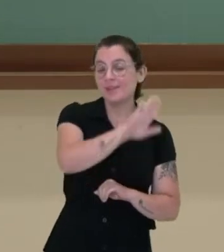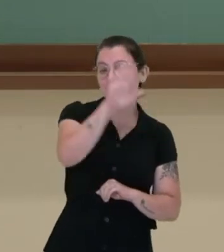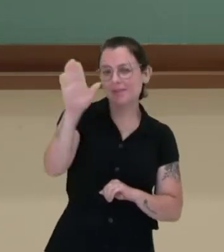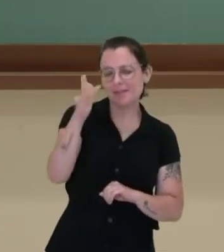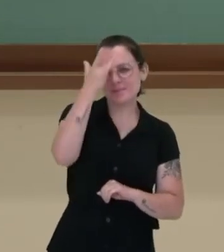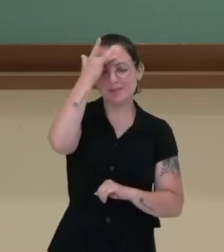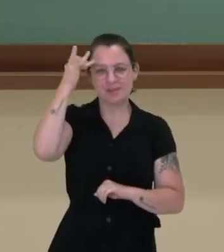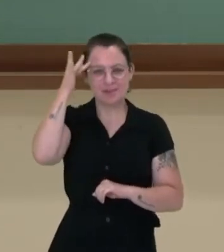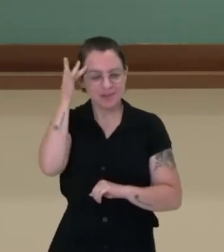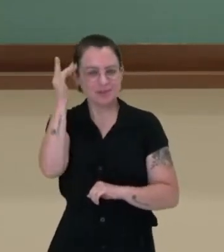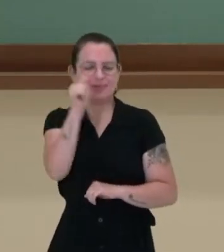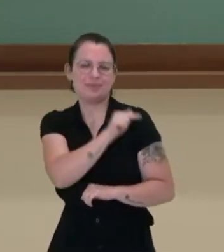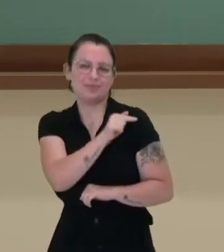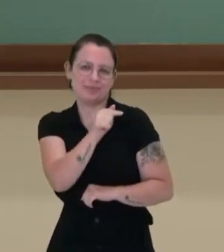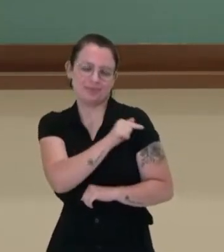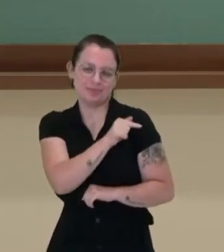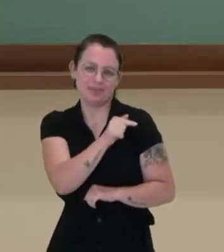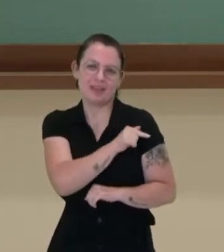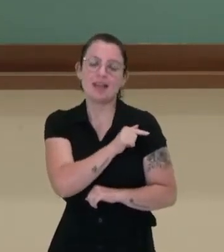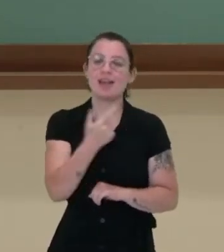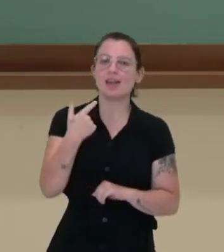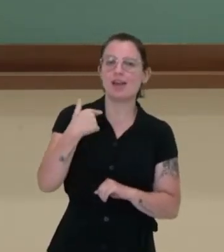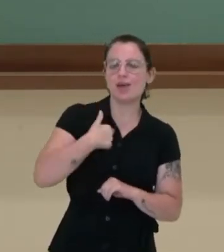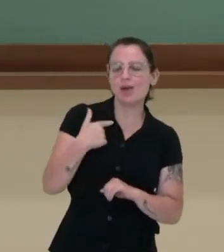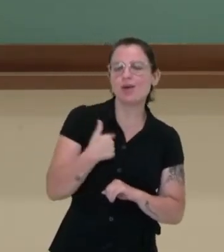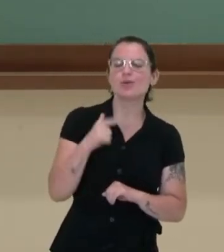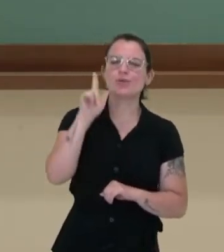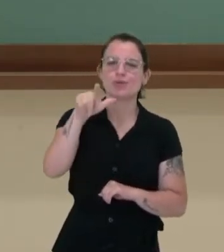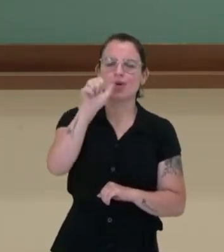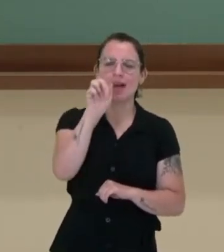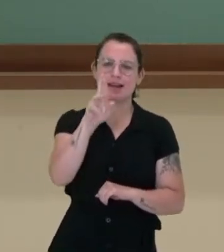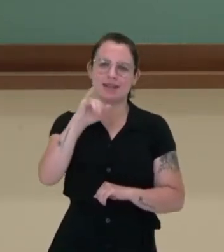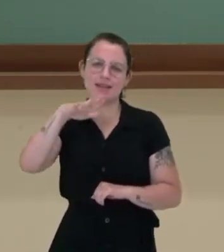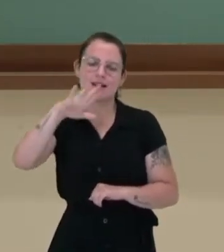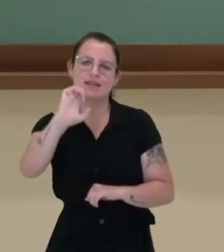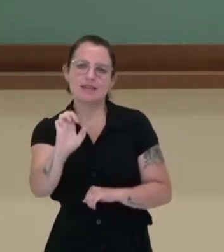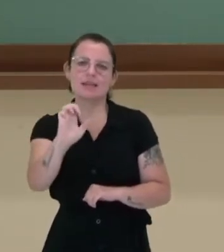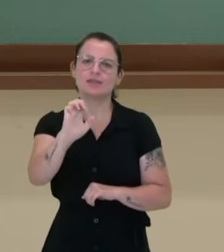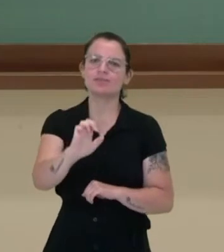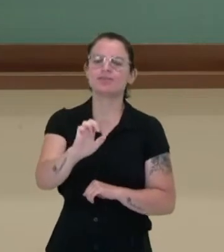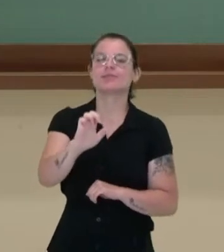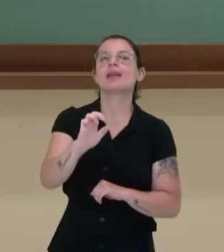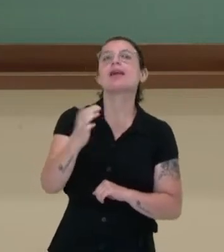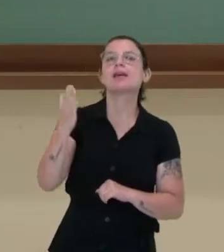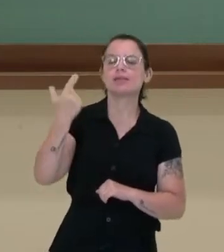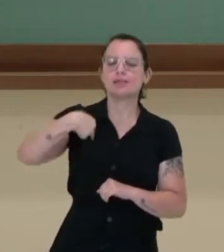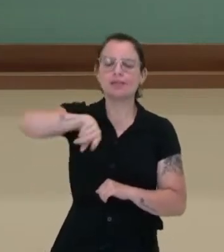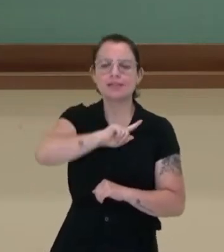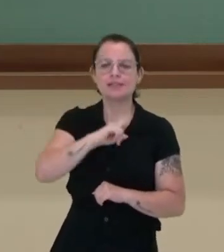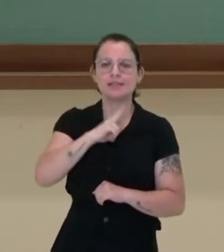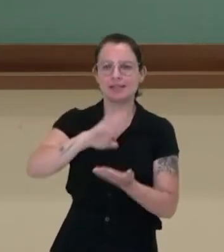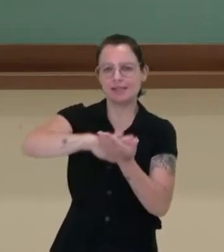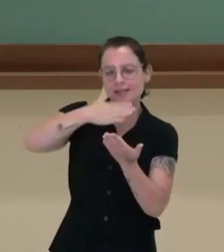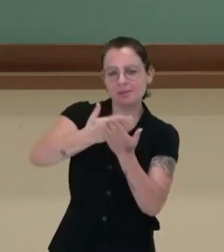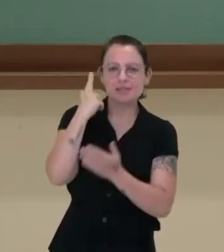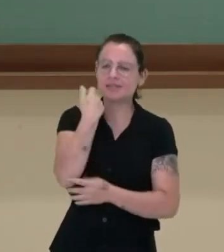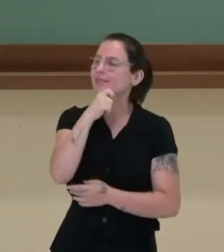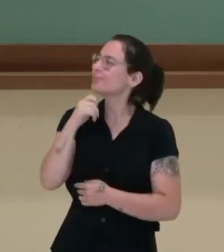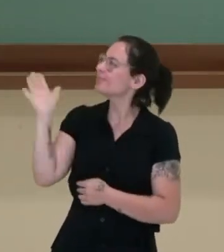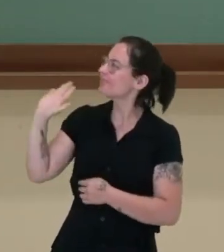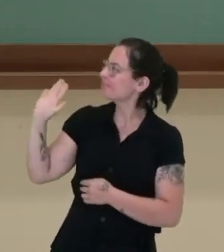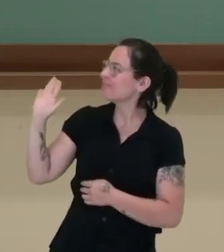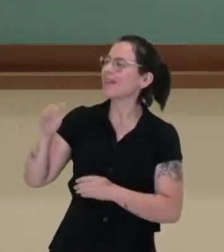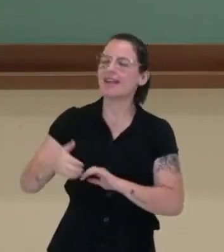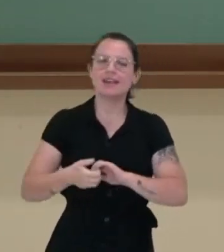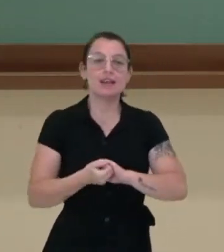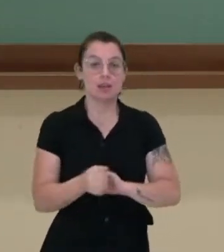Olá, estudantes do 7º ano. Eu sou a professora Ariane Lopes. Conosco, a nossa intérprete, a Bia. No vídeo de